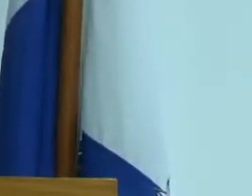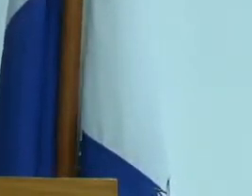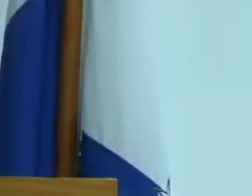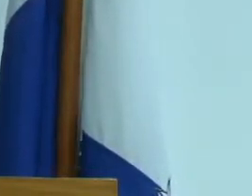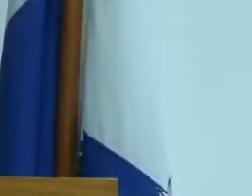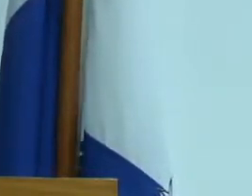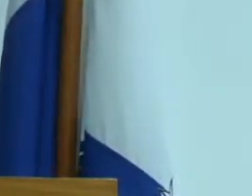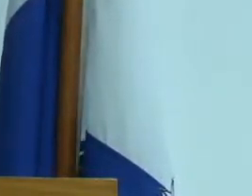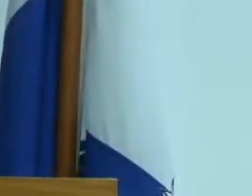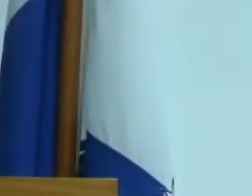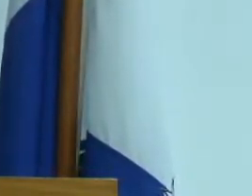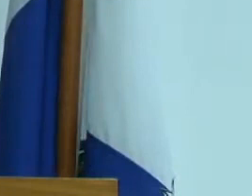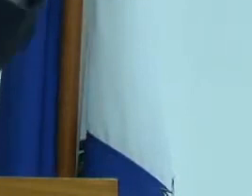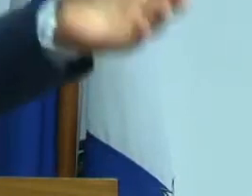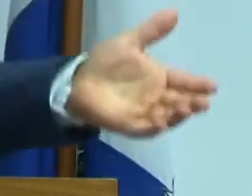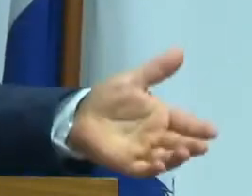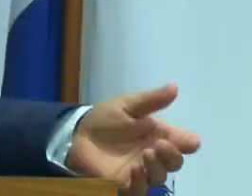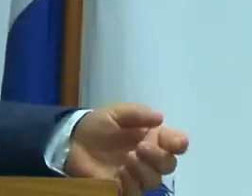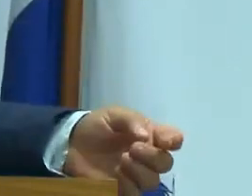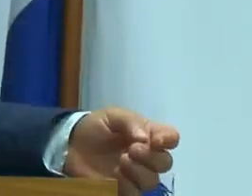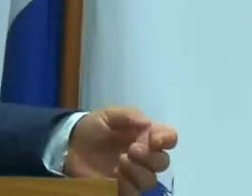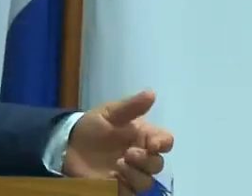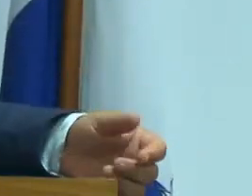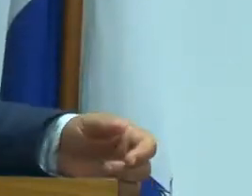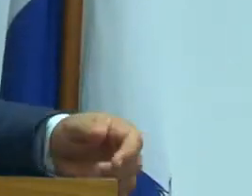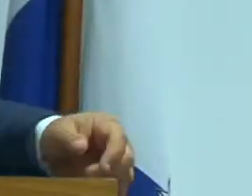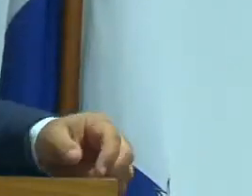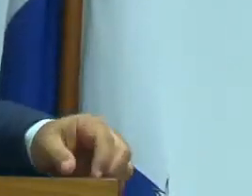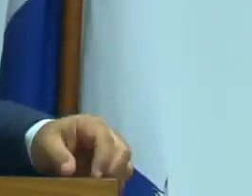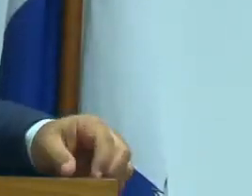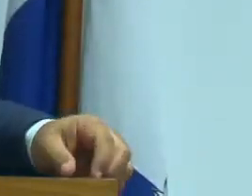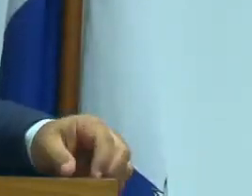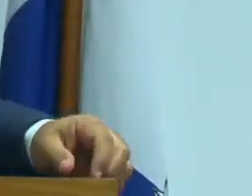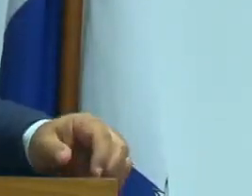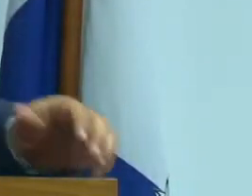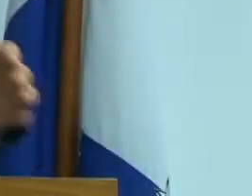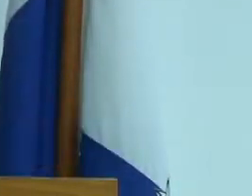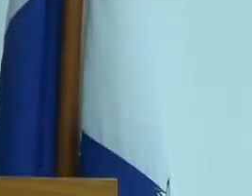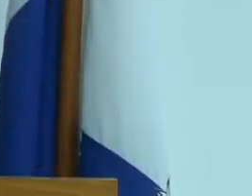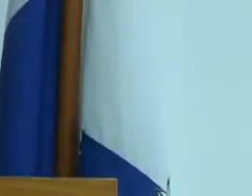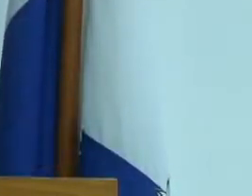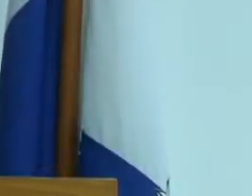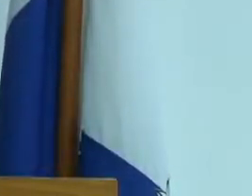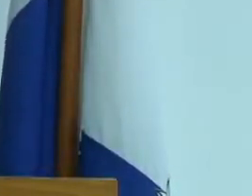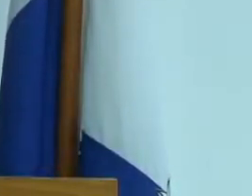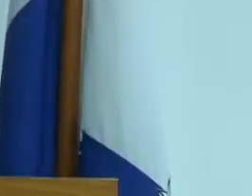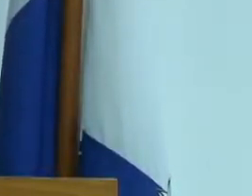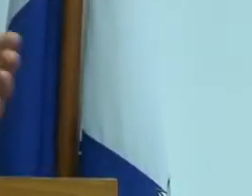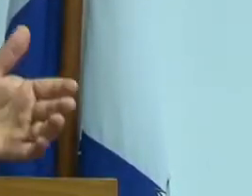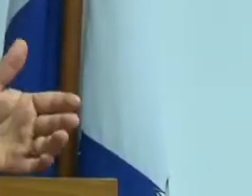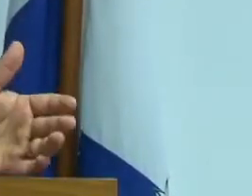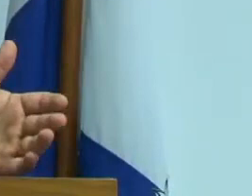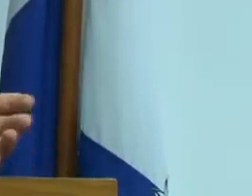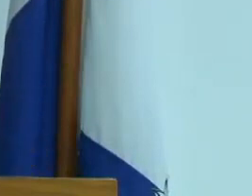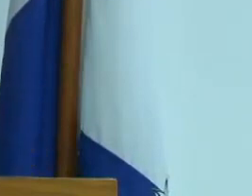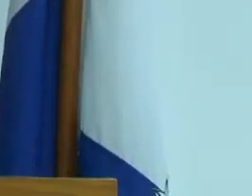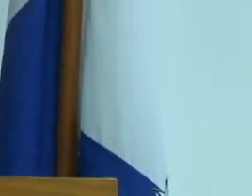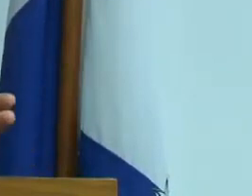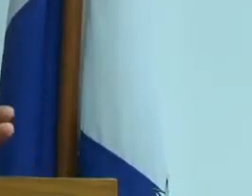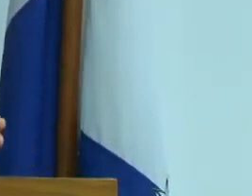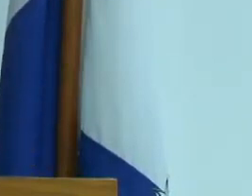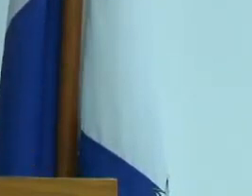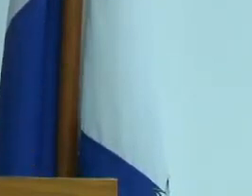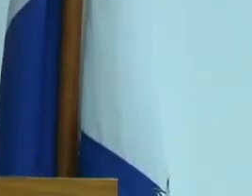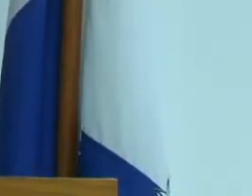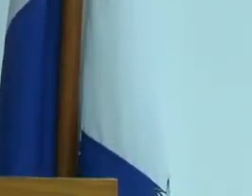Lopes. Nós temos ali, em uma das esquinas, nós temos uma farmácia, fluxo grande de pessoas. Na outra ponta nós temos um